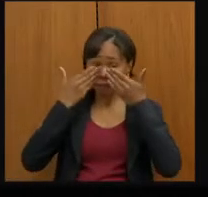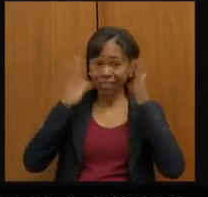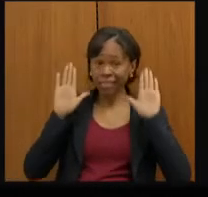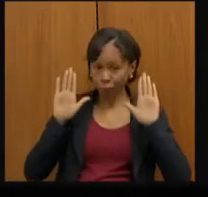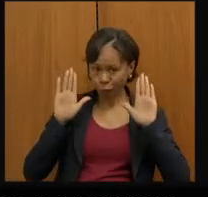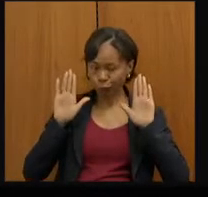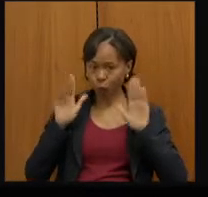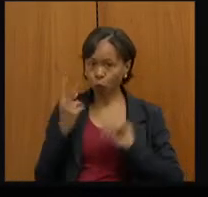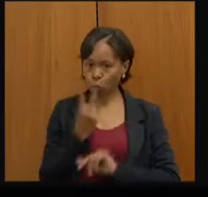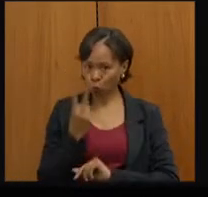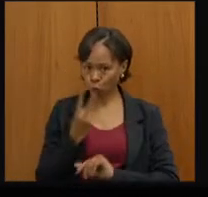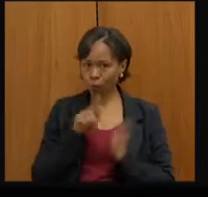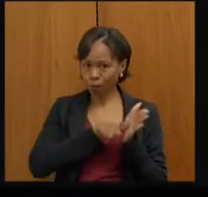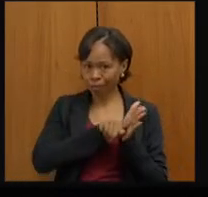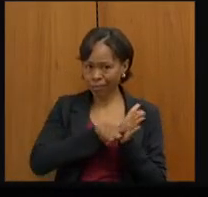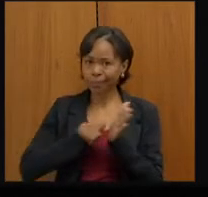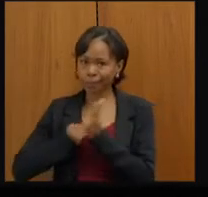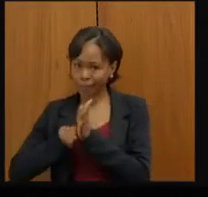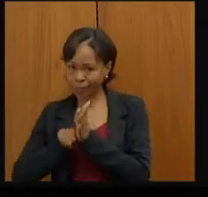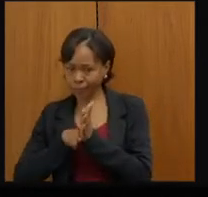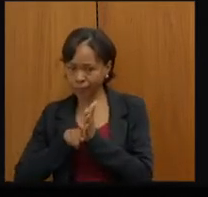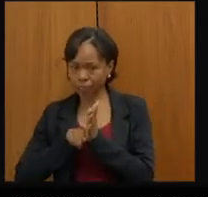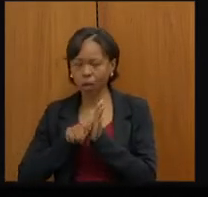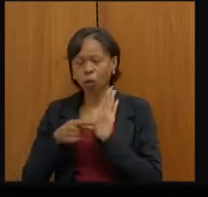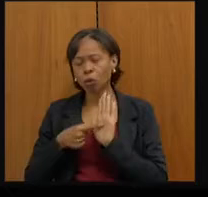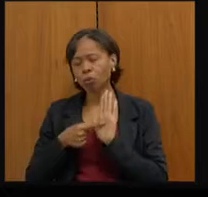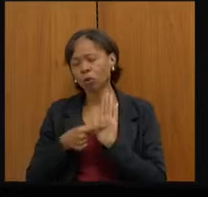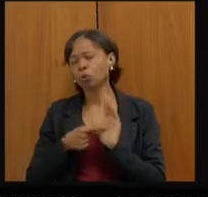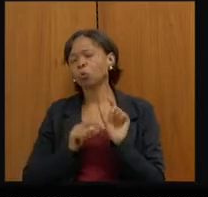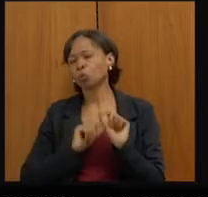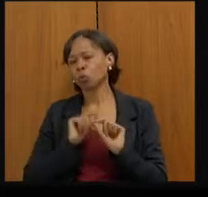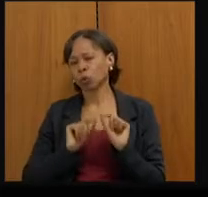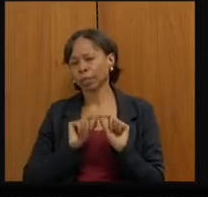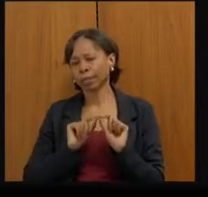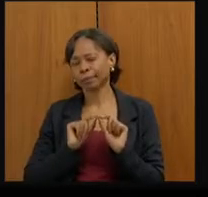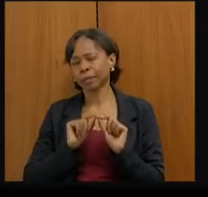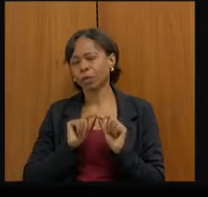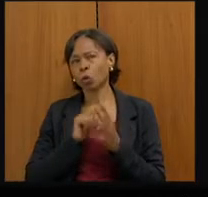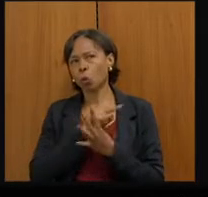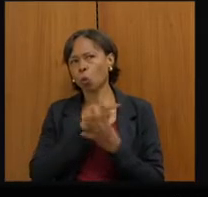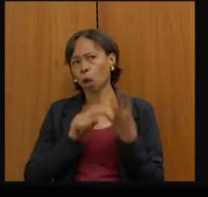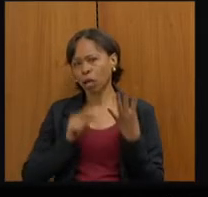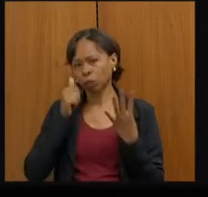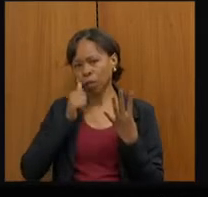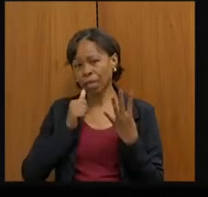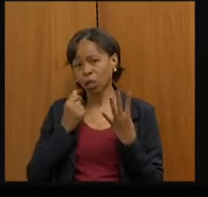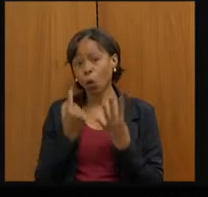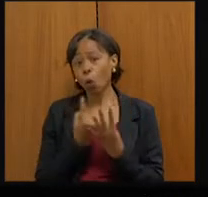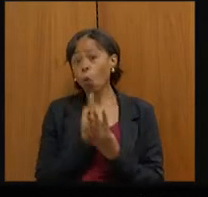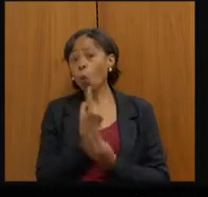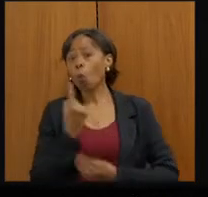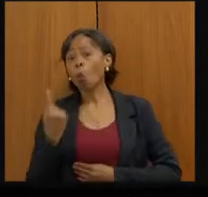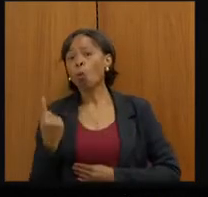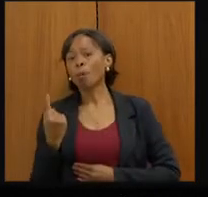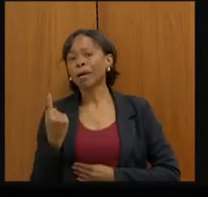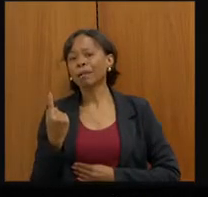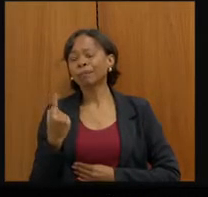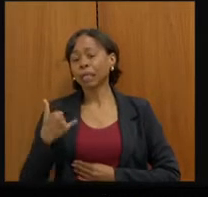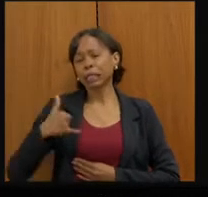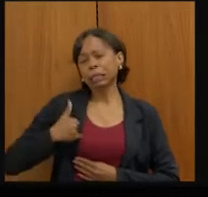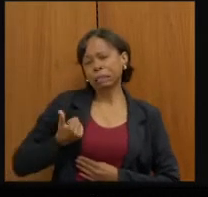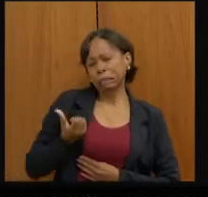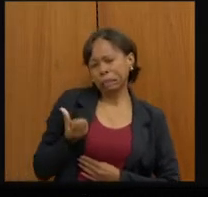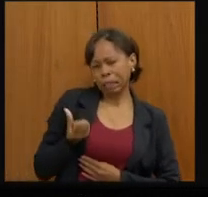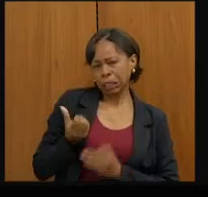tão atenção aqui a questão de uma em cada quatro mulheres tem 16 anos ou mais foi